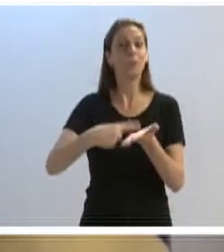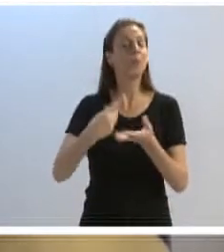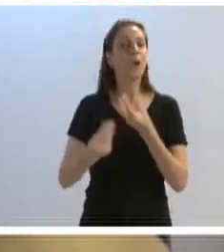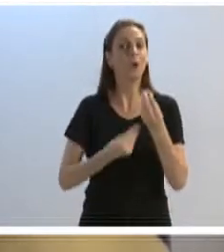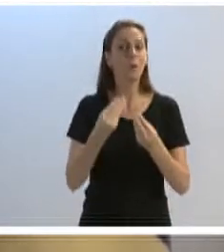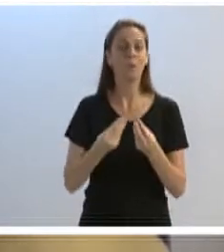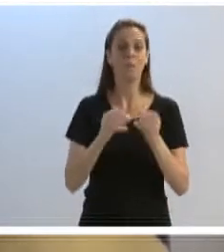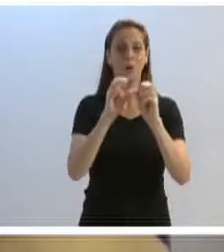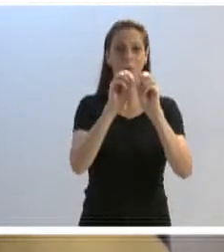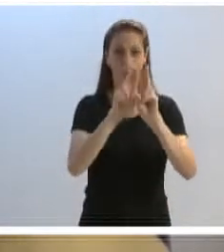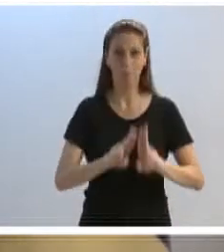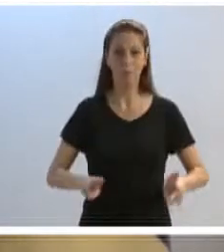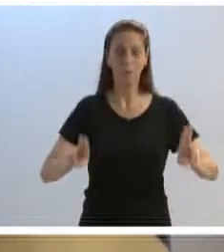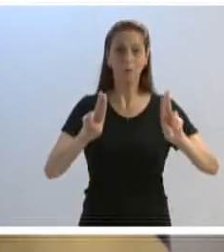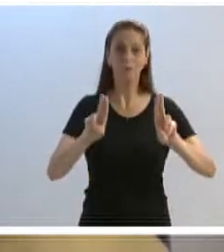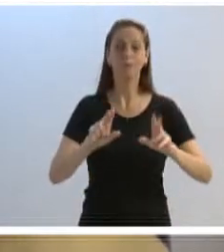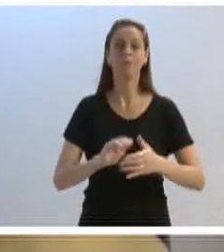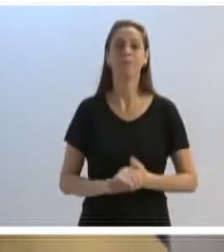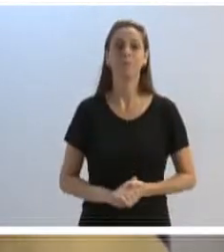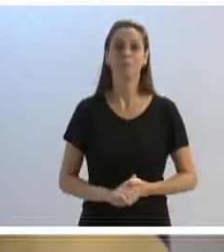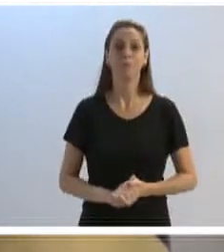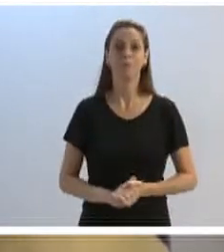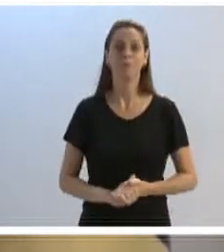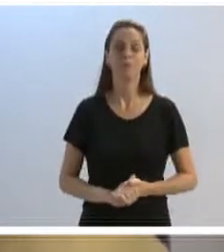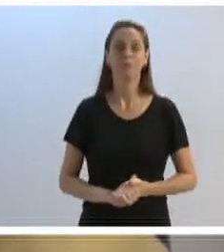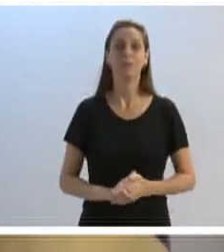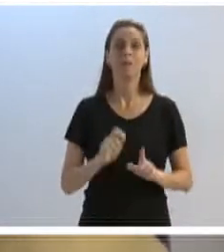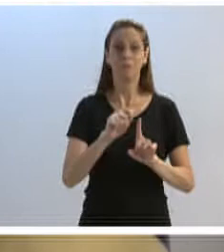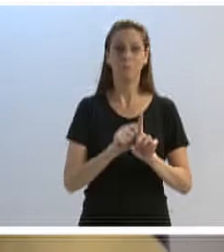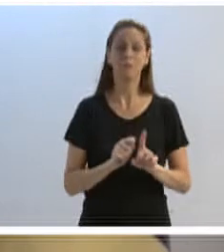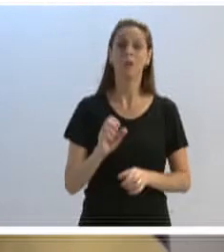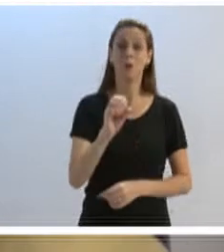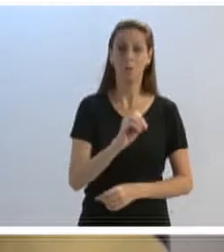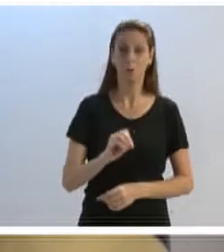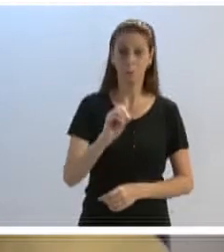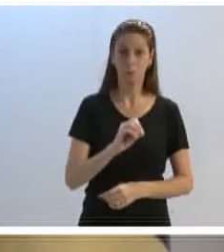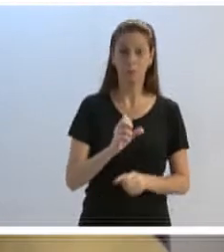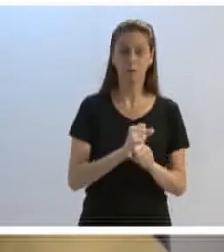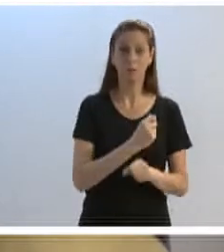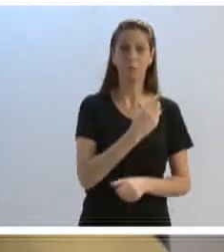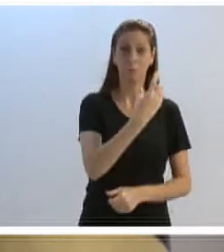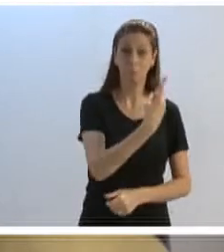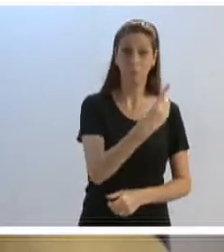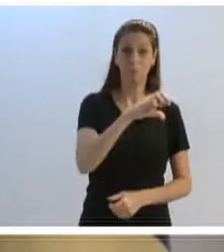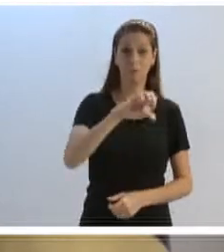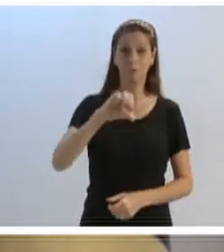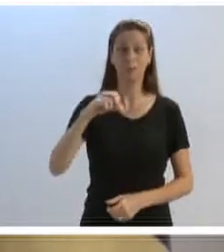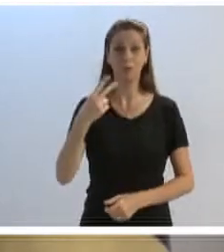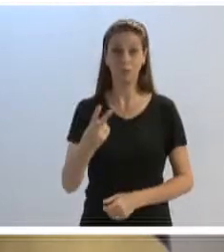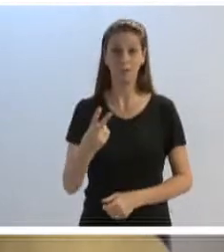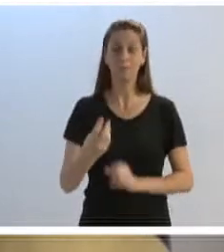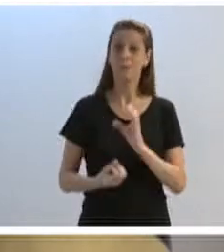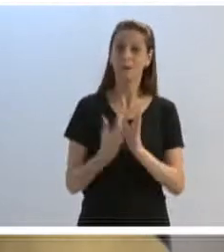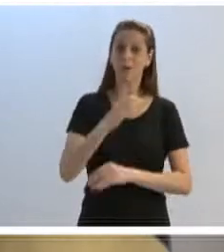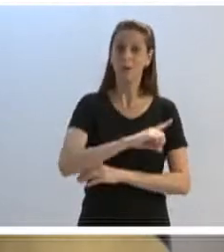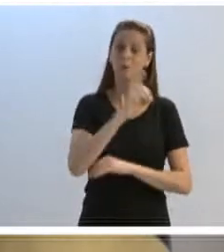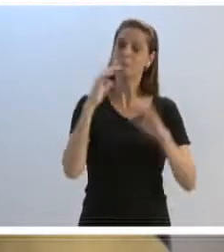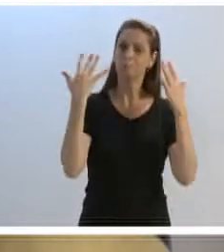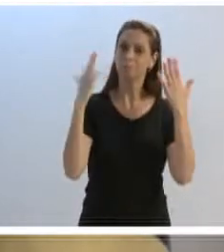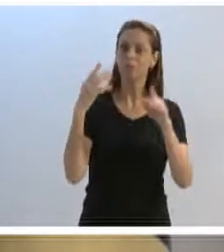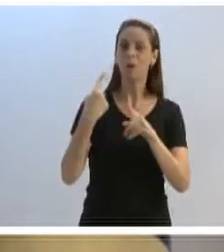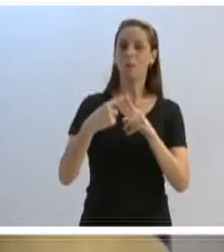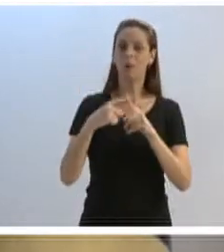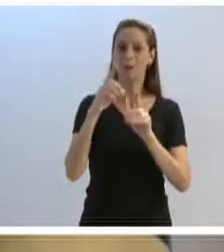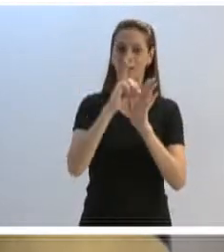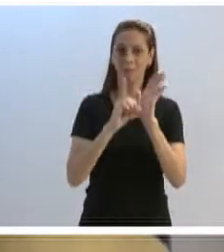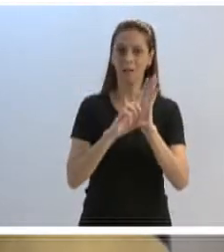Organização Nações Unidas em outubro de 92. Foi criado em comemoração ao término da